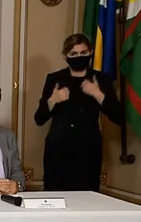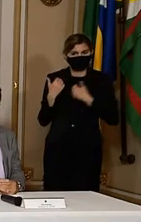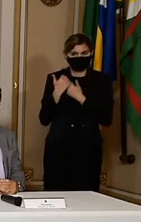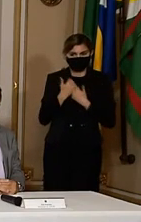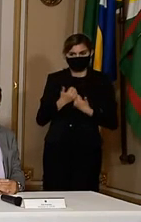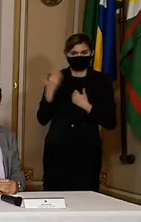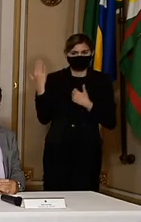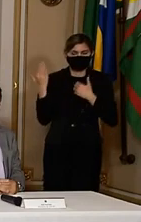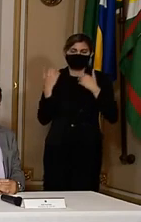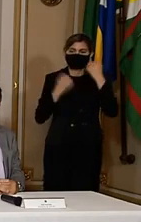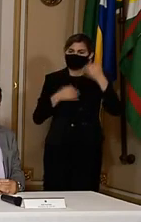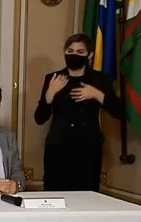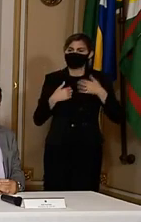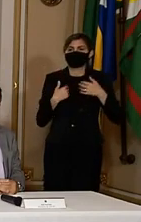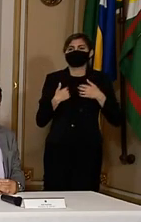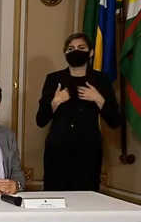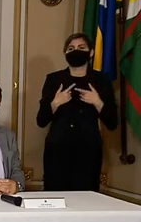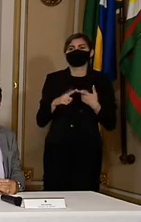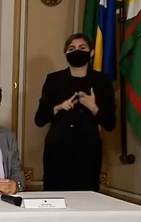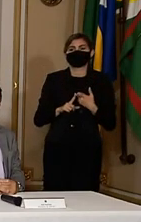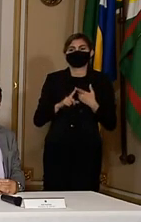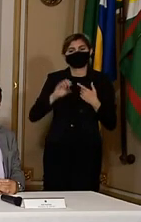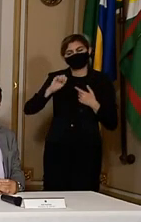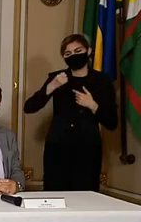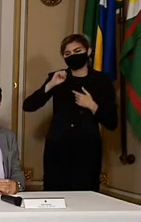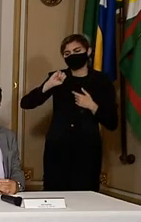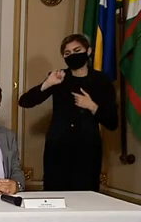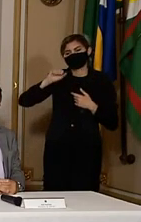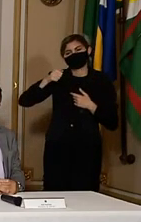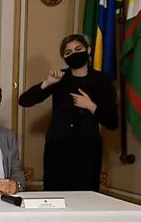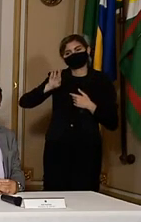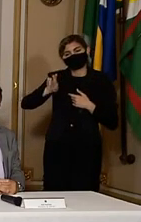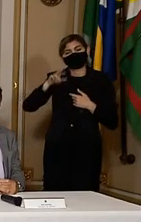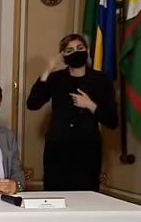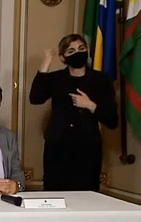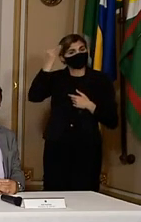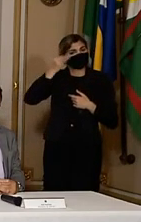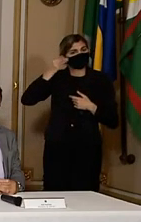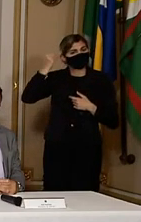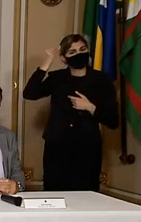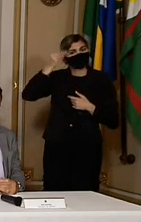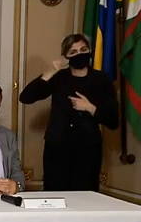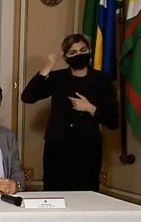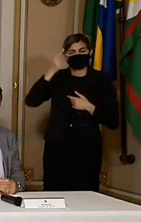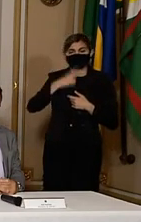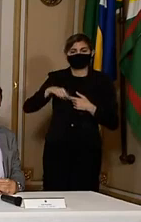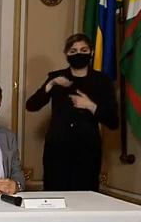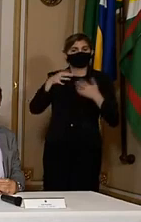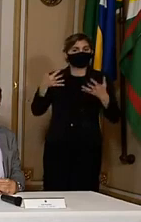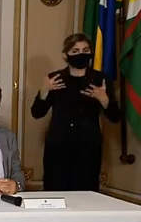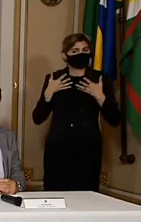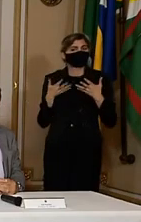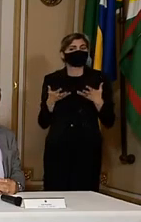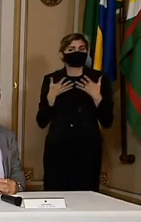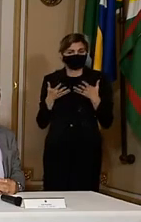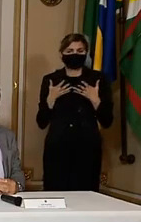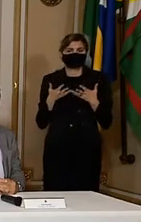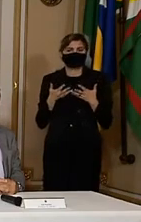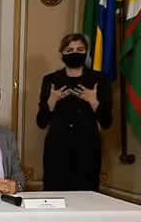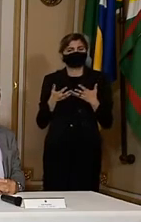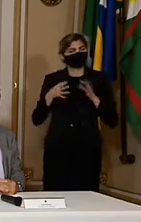filme apresentado os usar ele tem uma experiência uma experiência que nós queremos